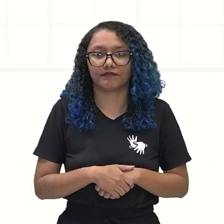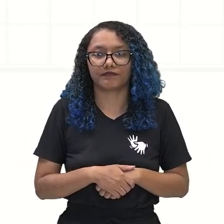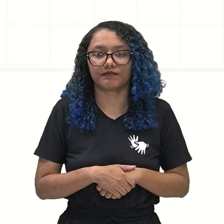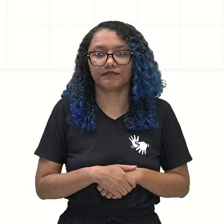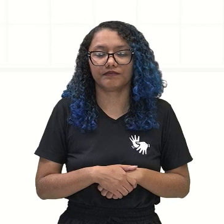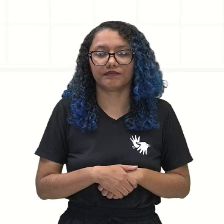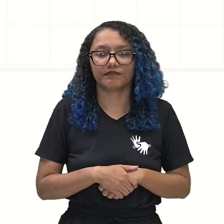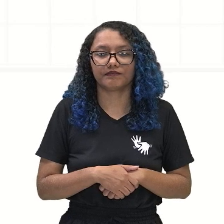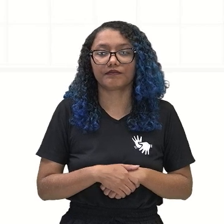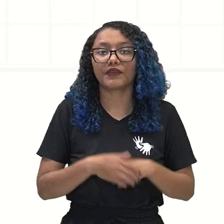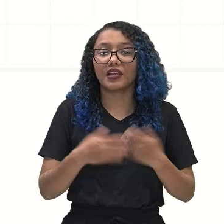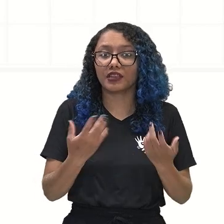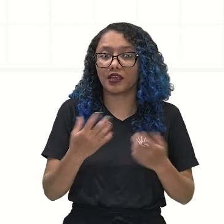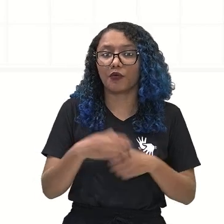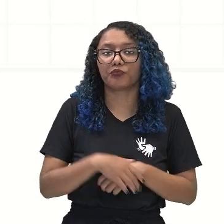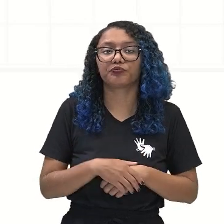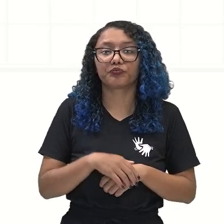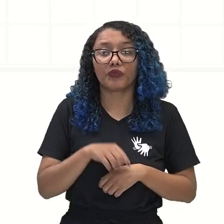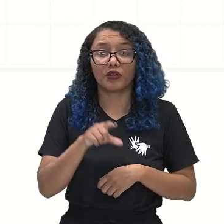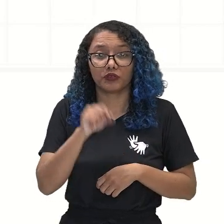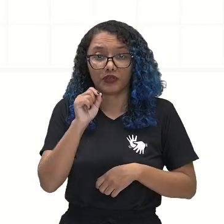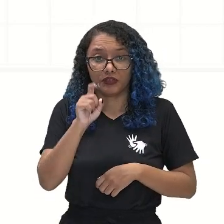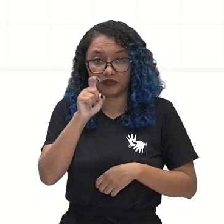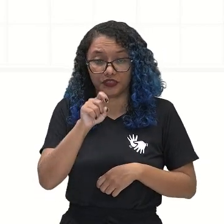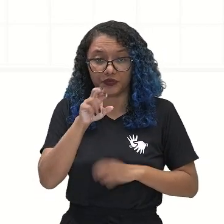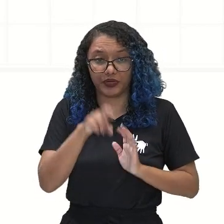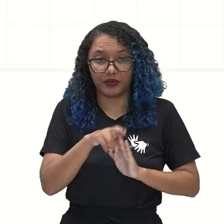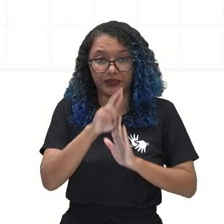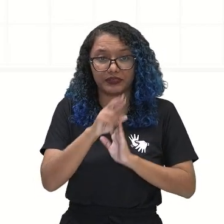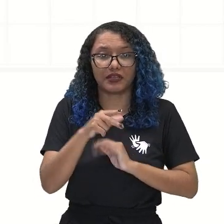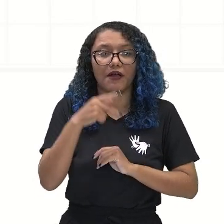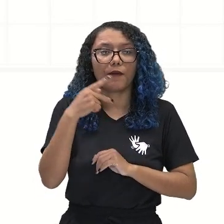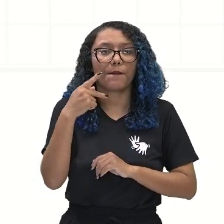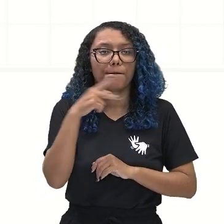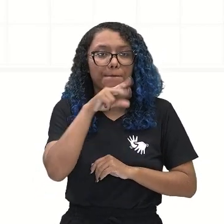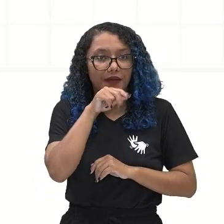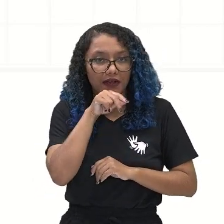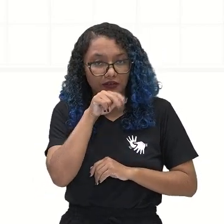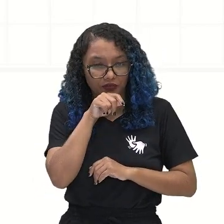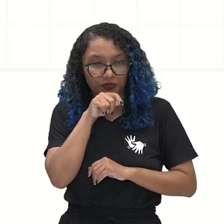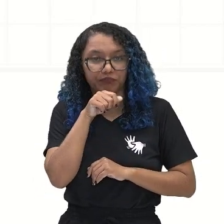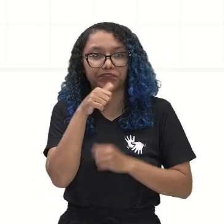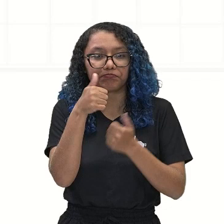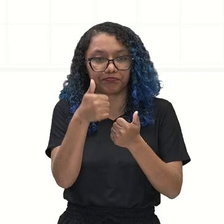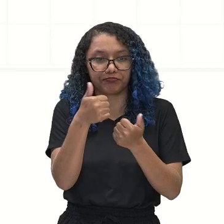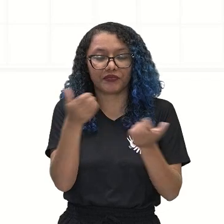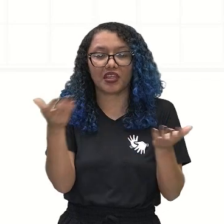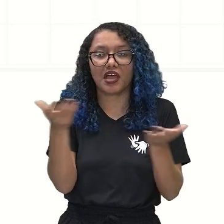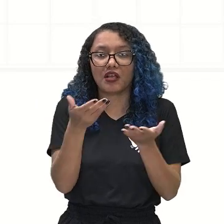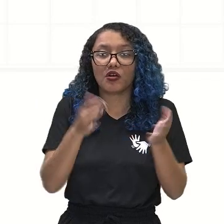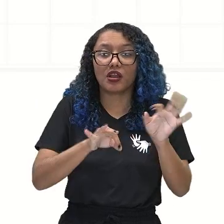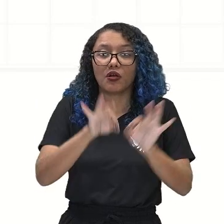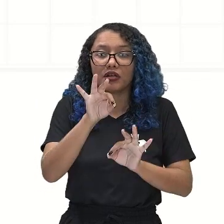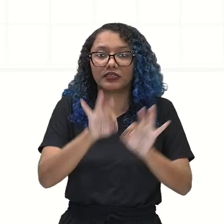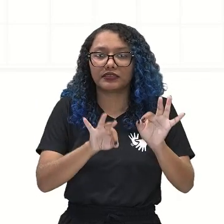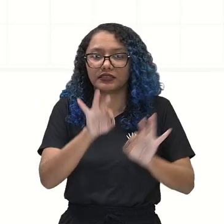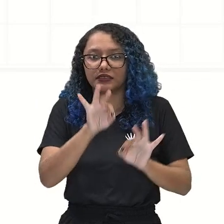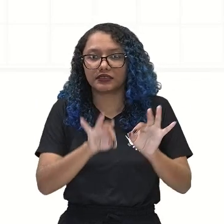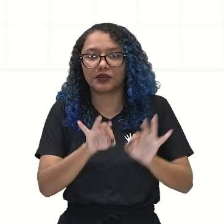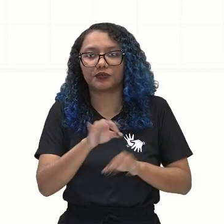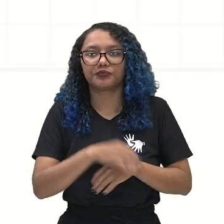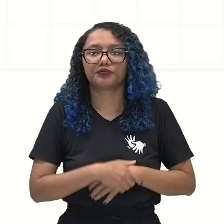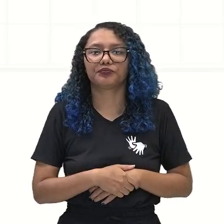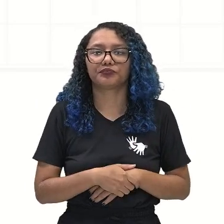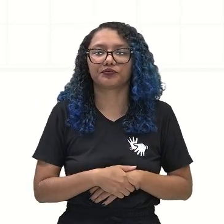X, agora eu vou então para a questão dos pés estrutural. Olha,